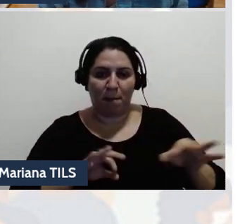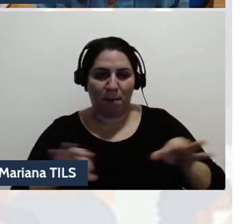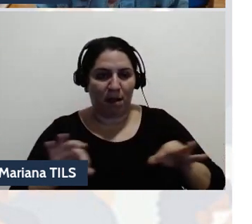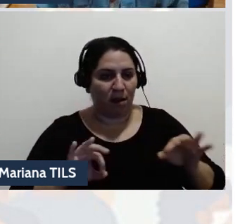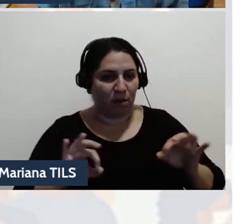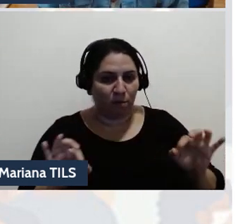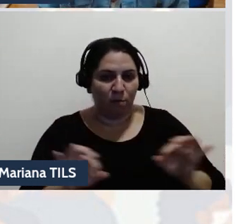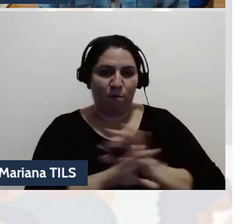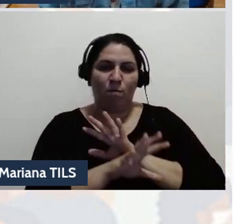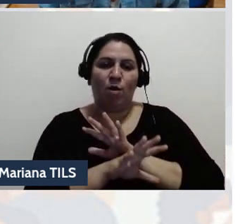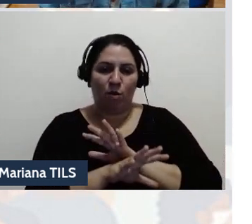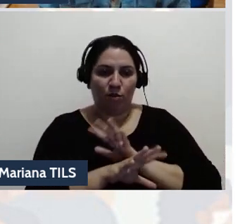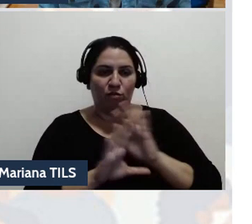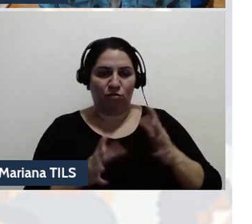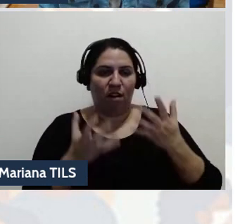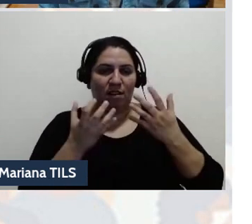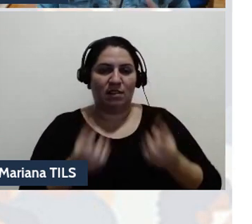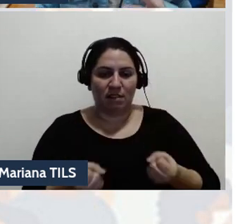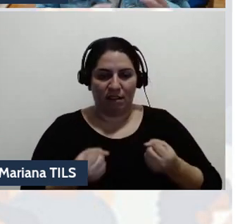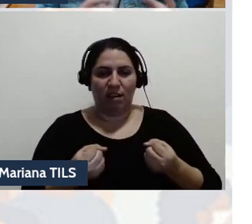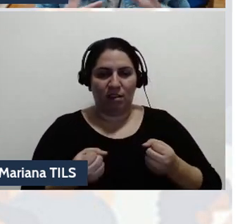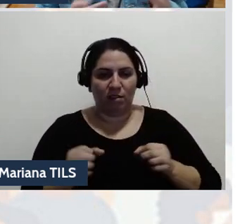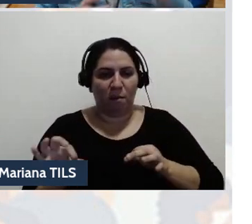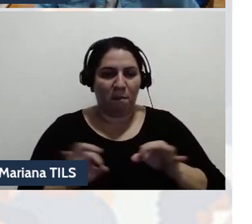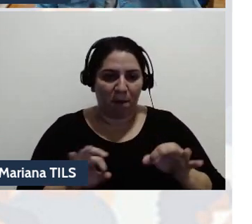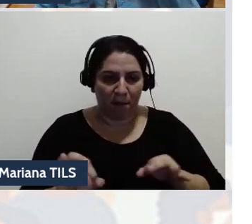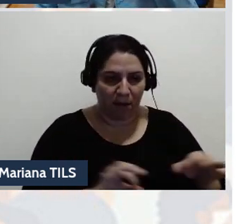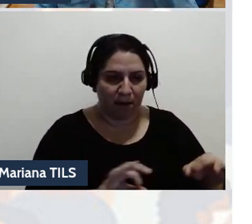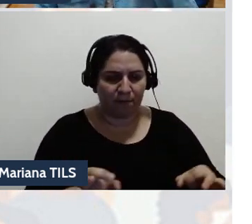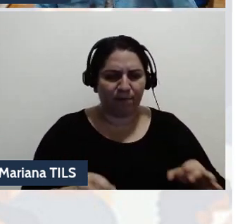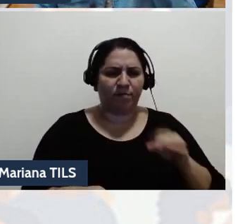recuperado e naturalizado, né? E queria fazer